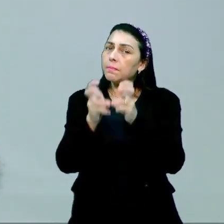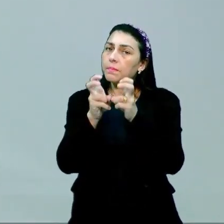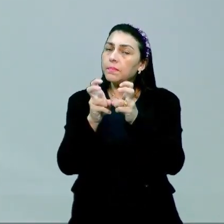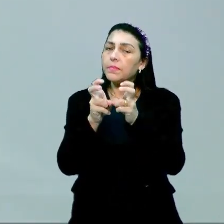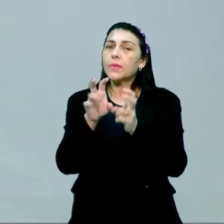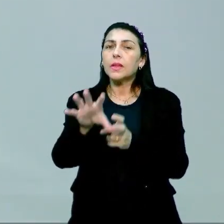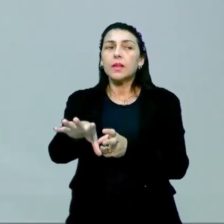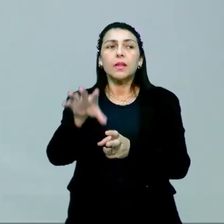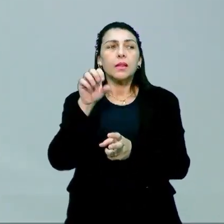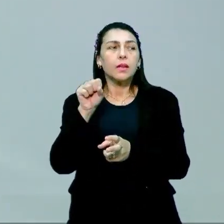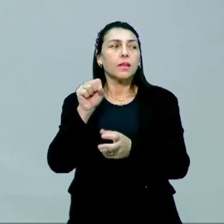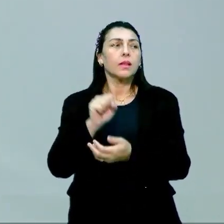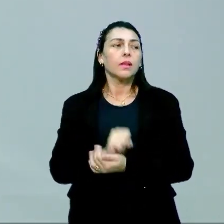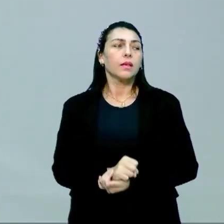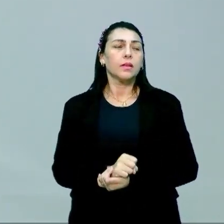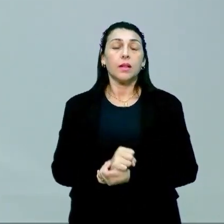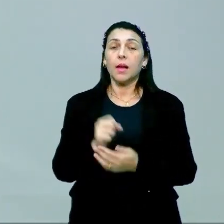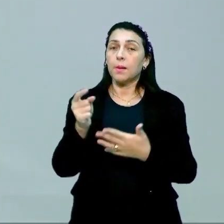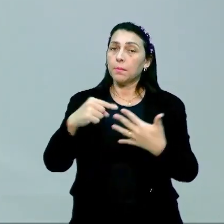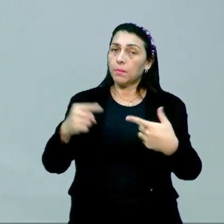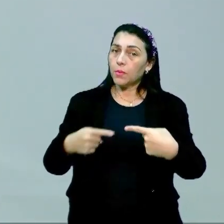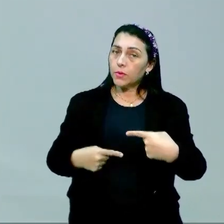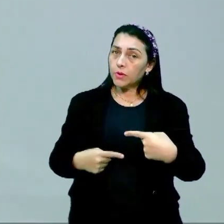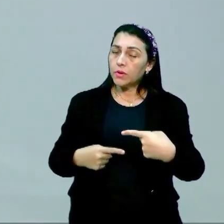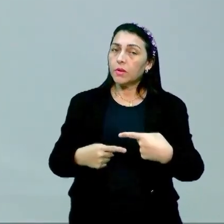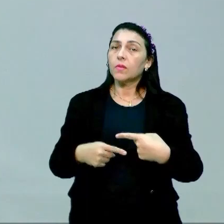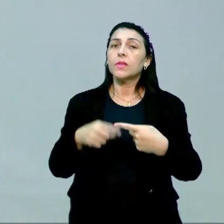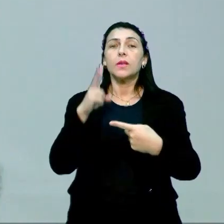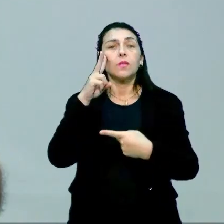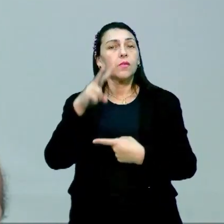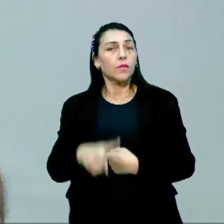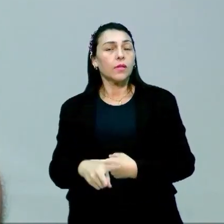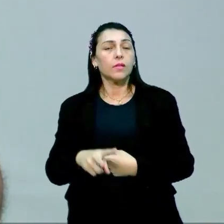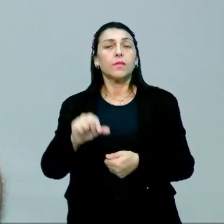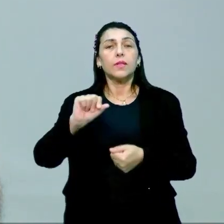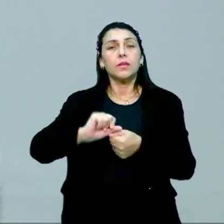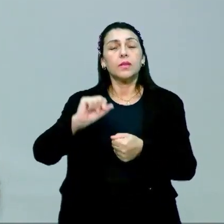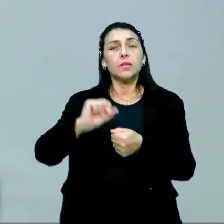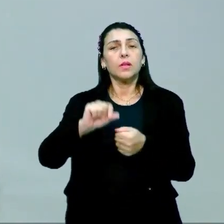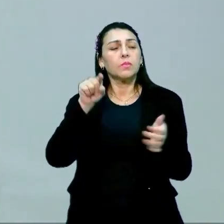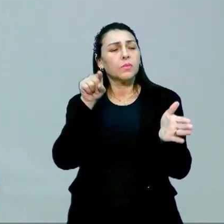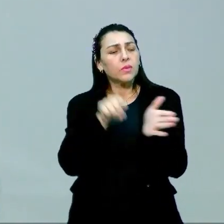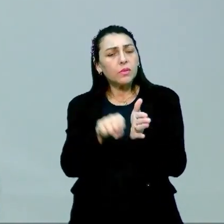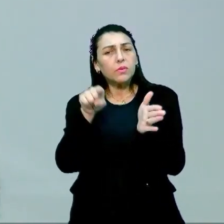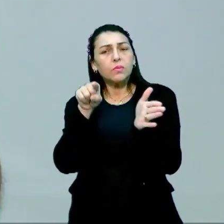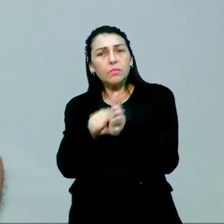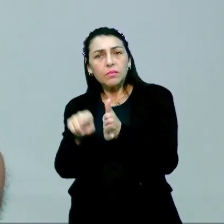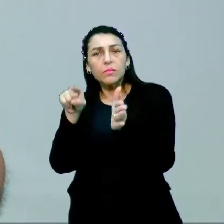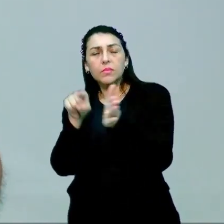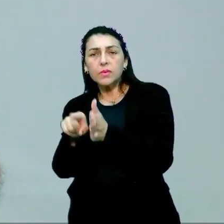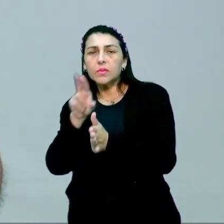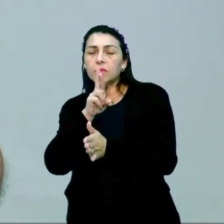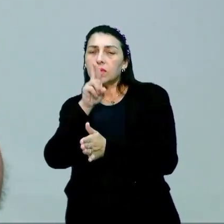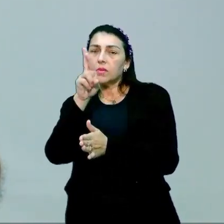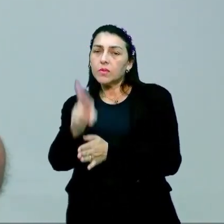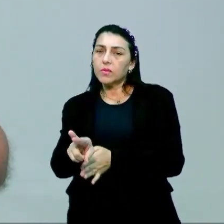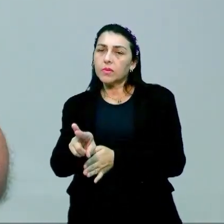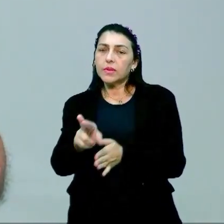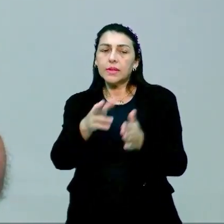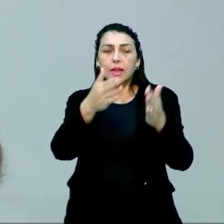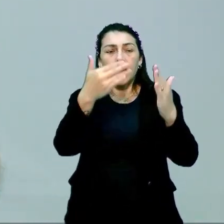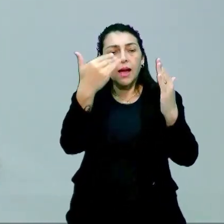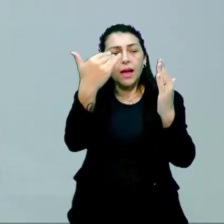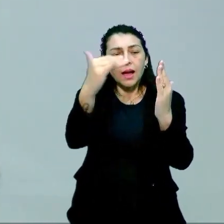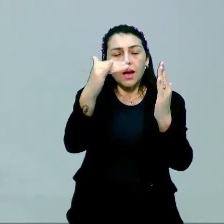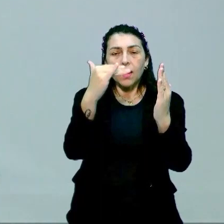pegarem aí a apostila de vocês, vocês vão ver que eu estou fazendo questão por questão. Eu não estou fazendo na ordem em